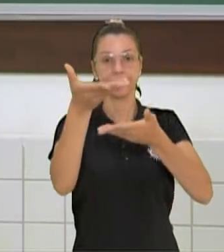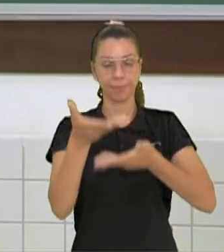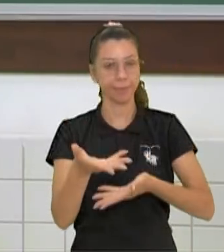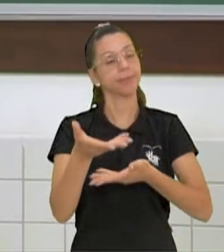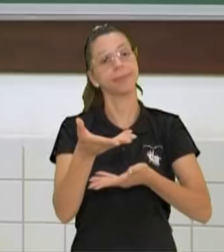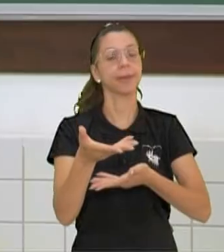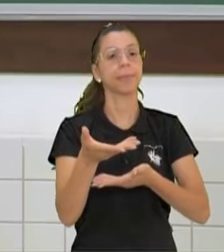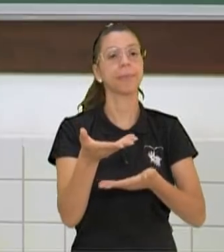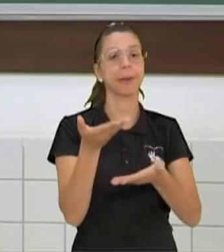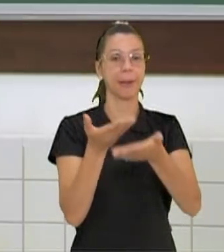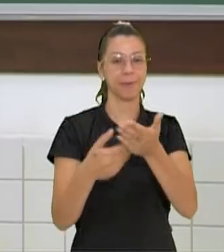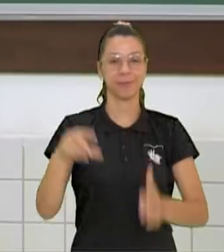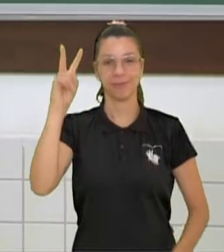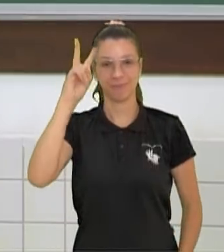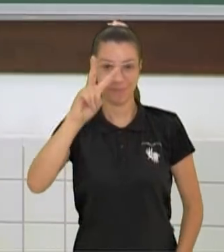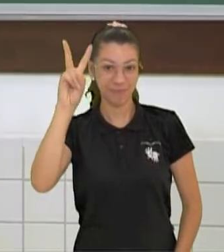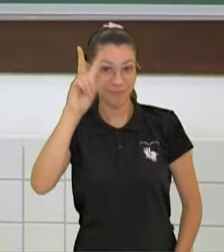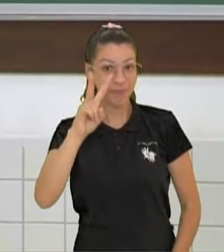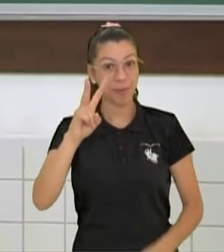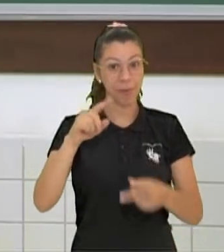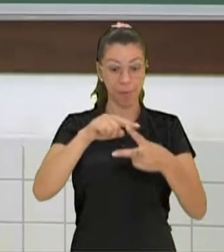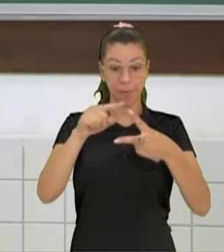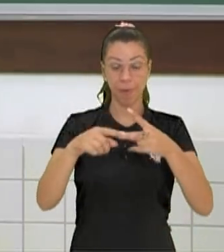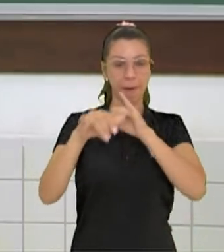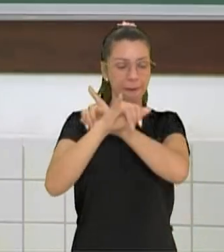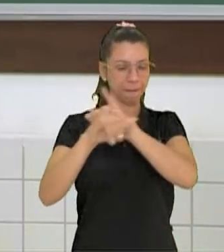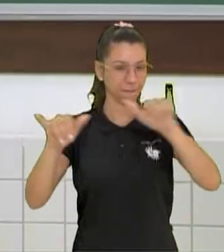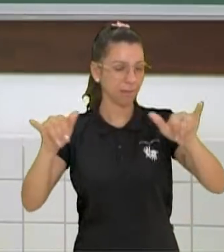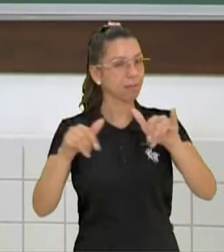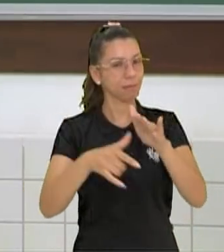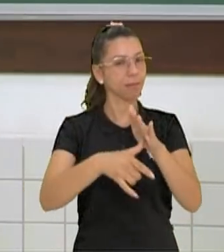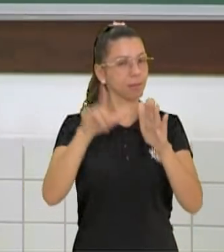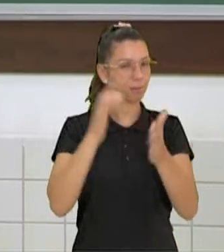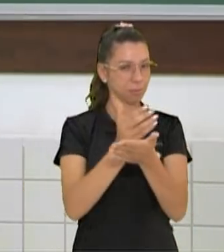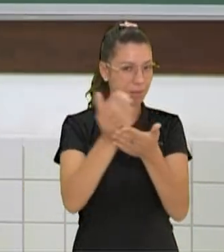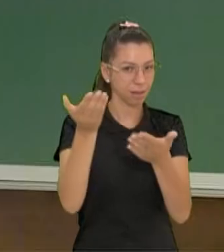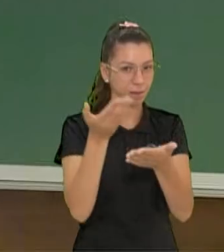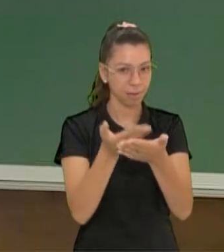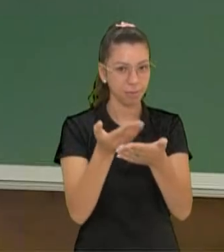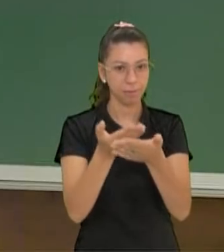bem-vindos para essa aula de História. Eu tenho dois recados muito importantes antes de nós começarmos nossa aula.